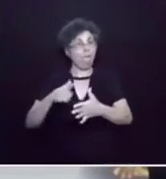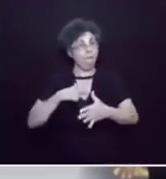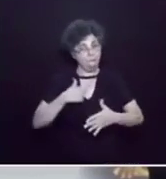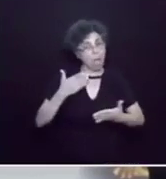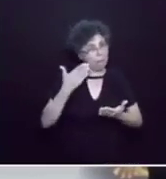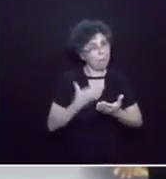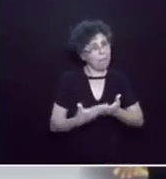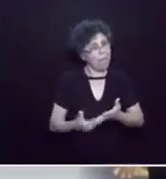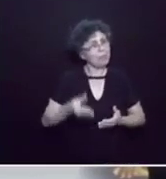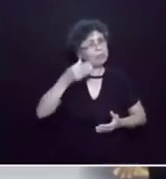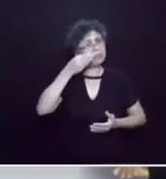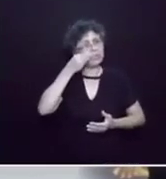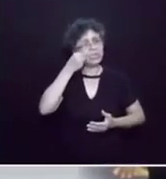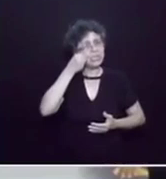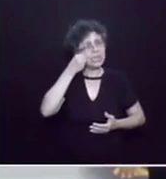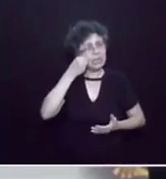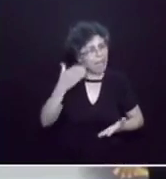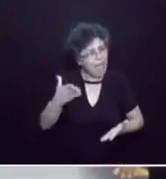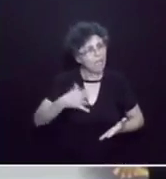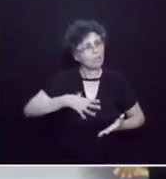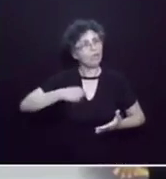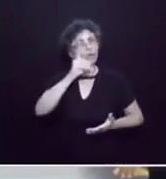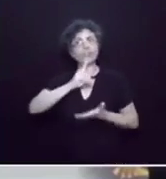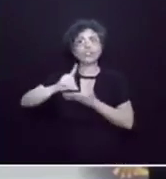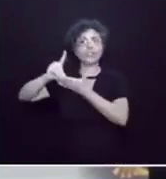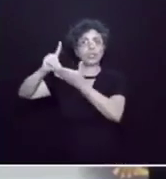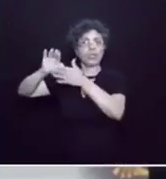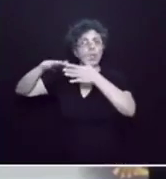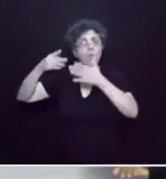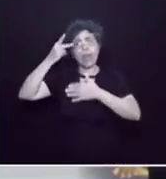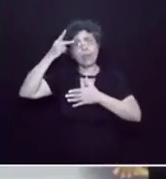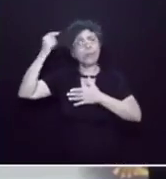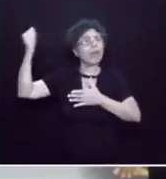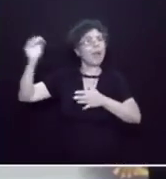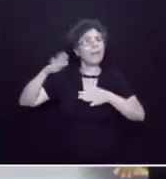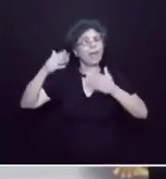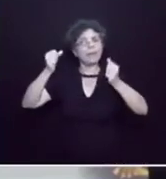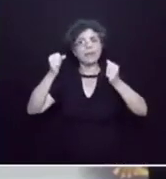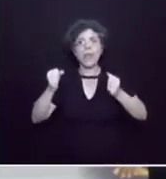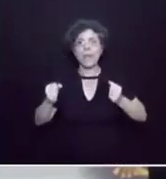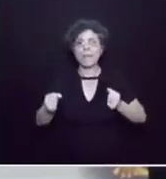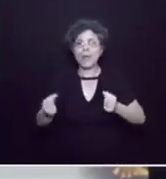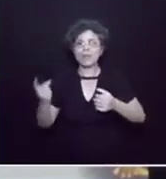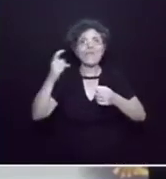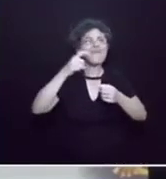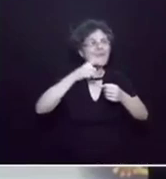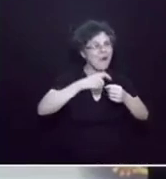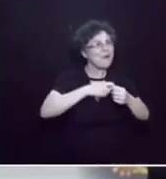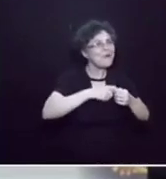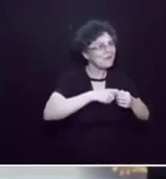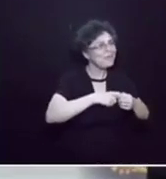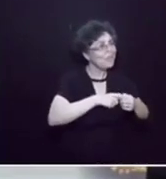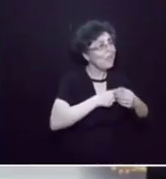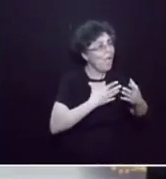tenha perdido a dignidade do filho de Deus que me foi dada com naturalidade, eu posso resgatá-la. Mas eu